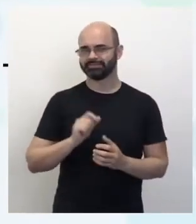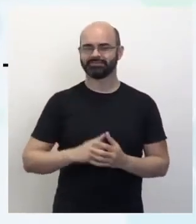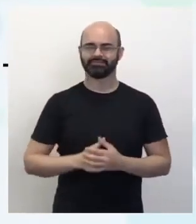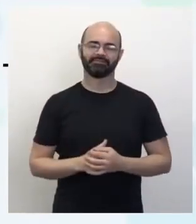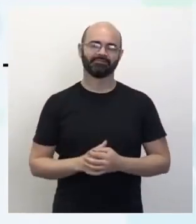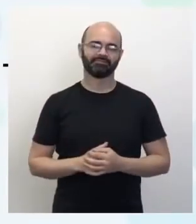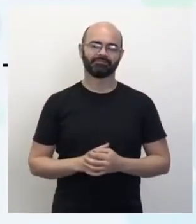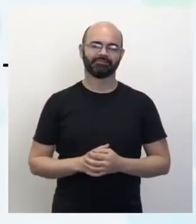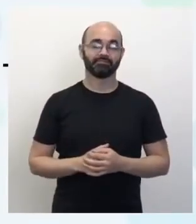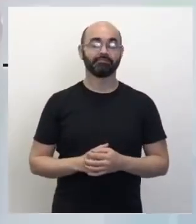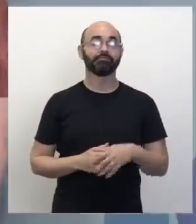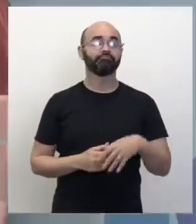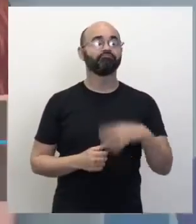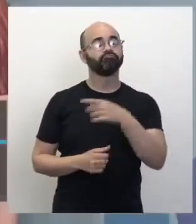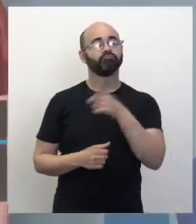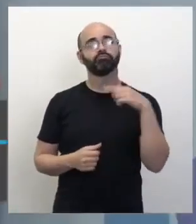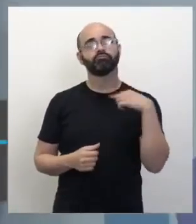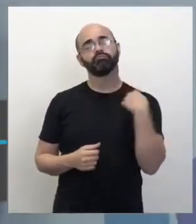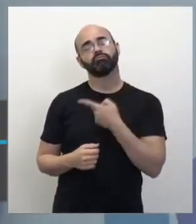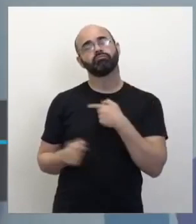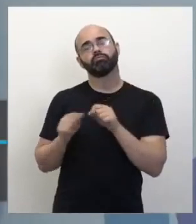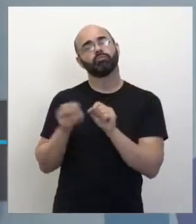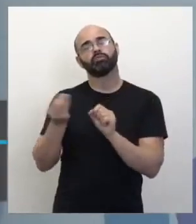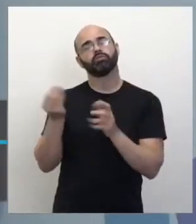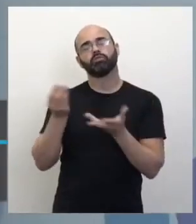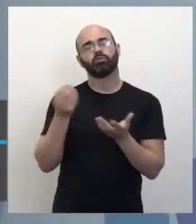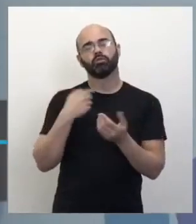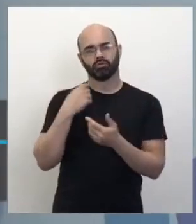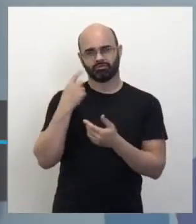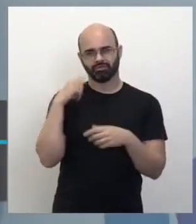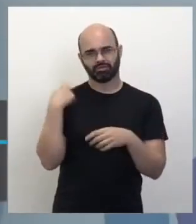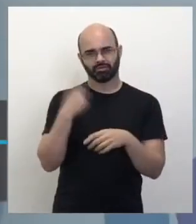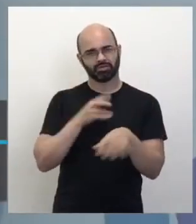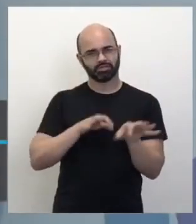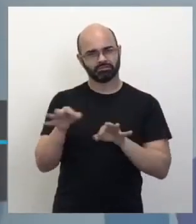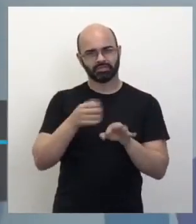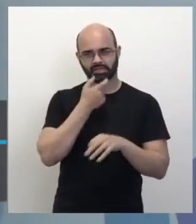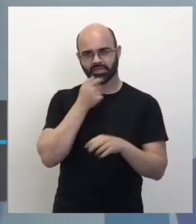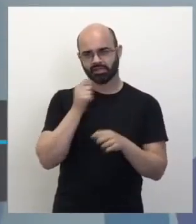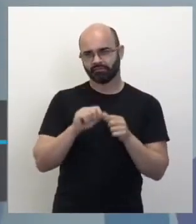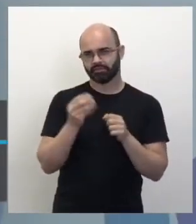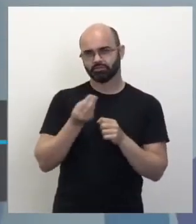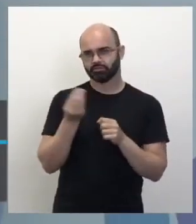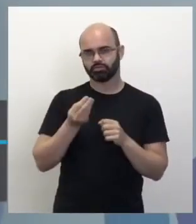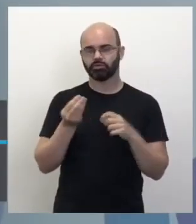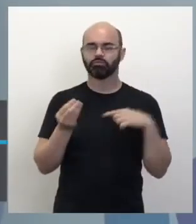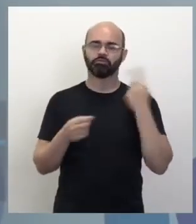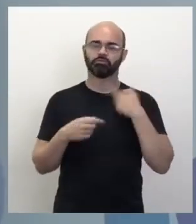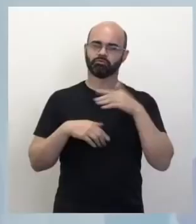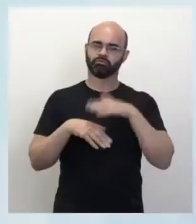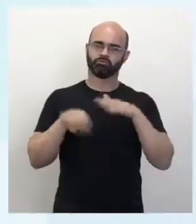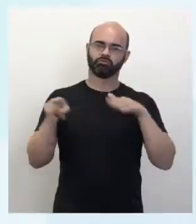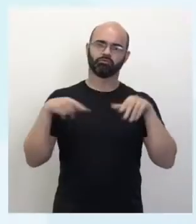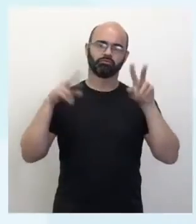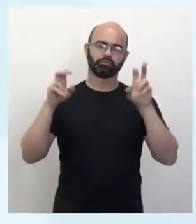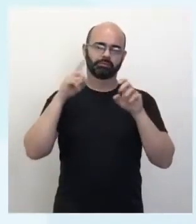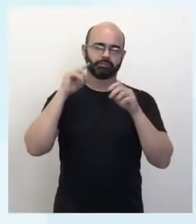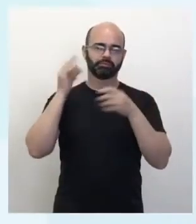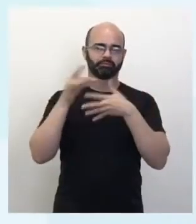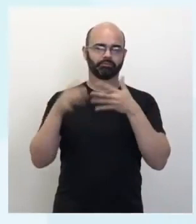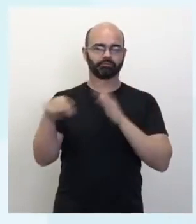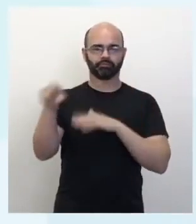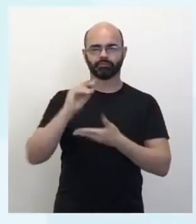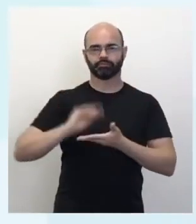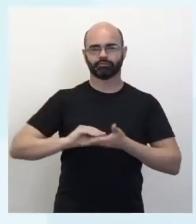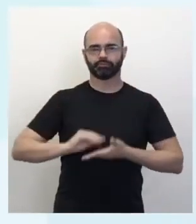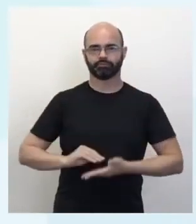semana, então a gente vai falar sobre como é que a gente faz planos em inglês. E aí, para a gente fazer isso, a gente tem aí o material da aula, para vocês irem anotando